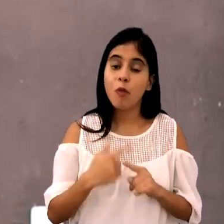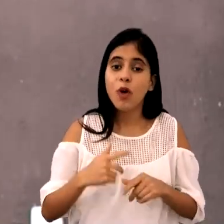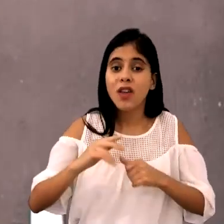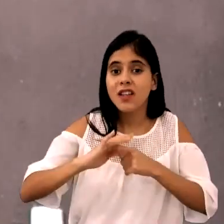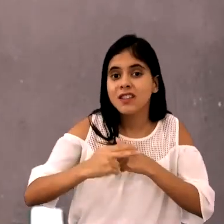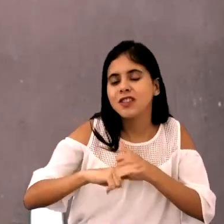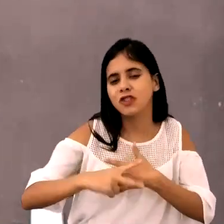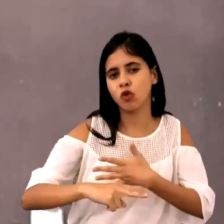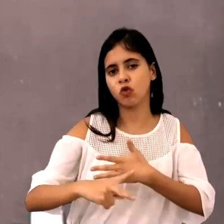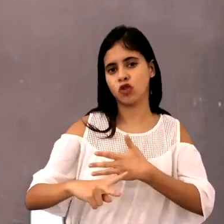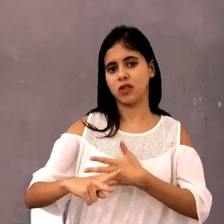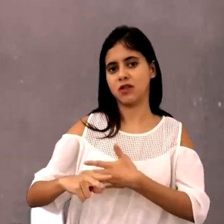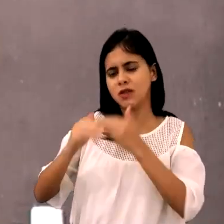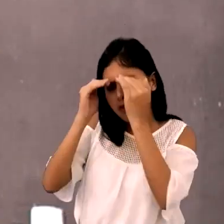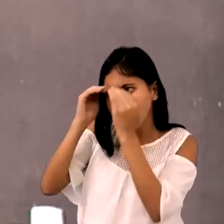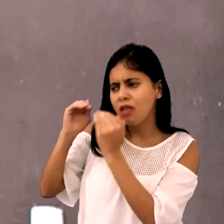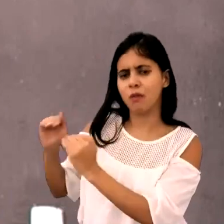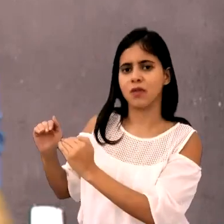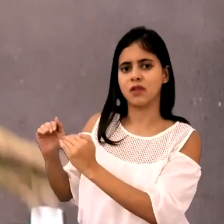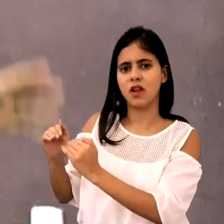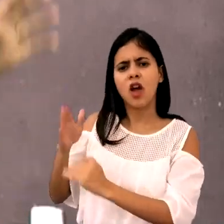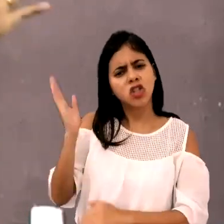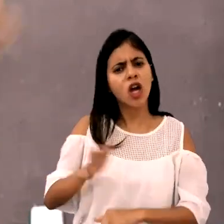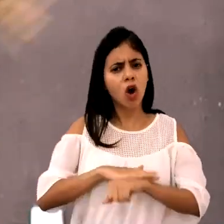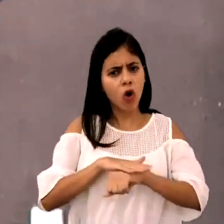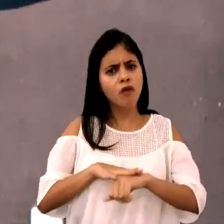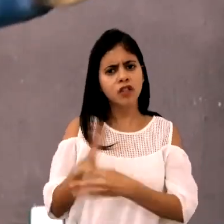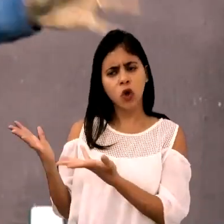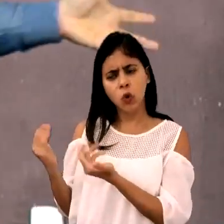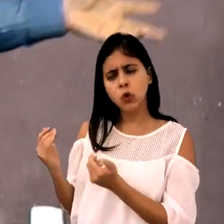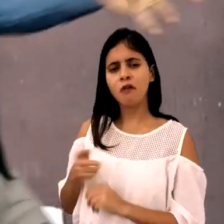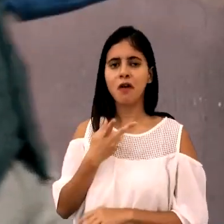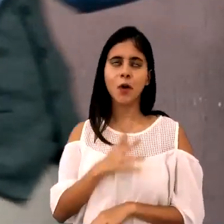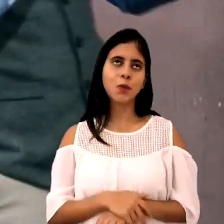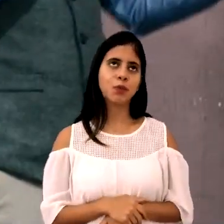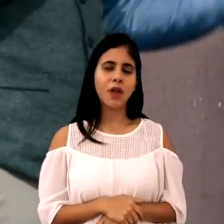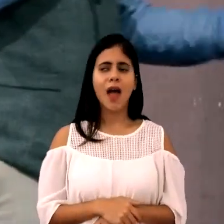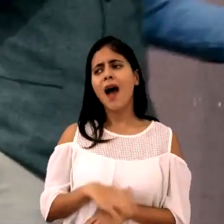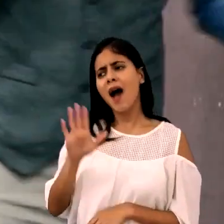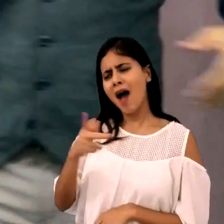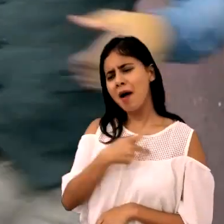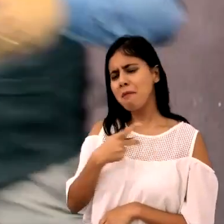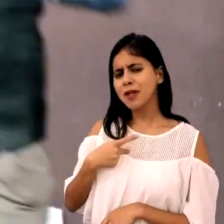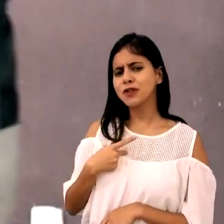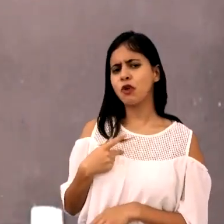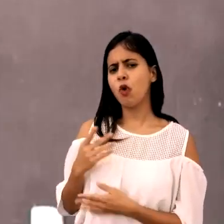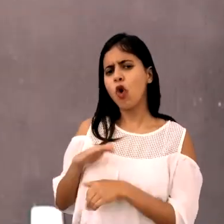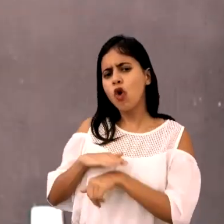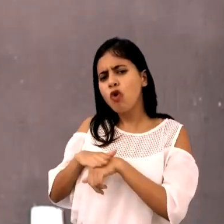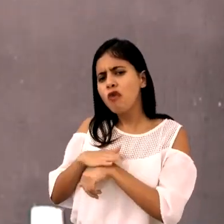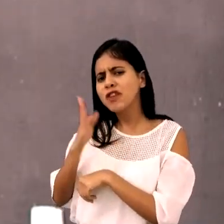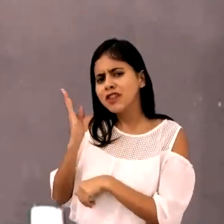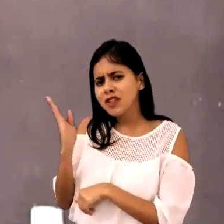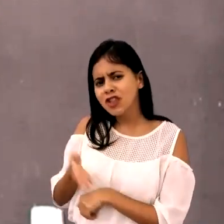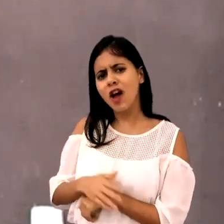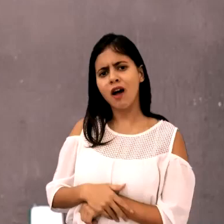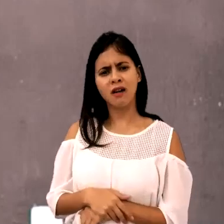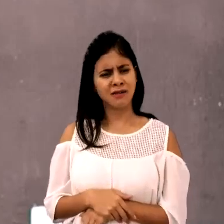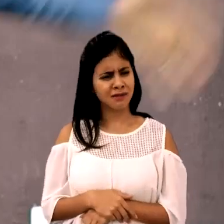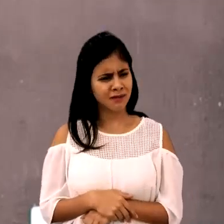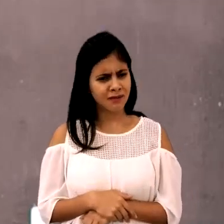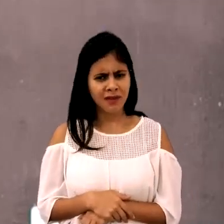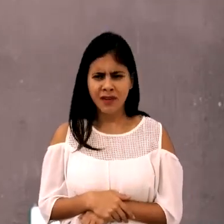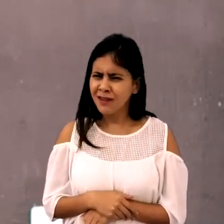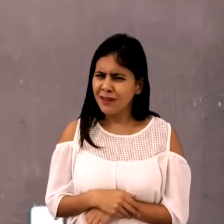Vai vir dor, vai vir sofrimento. Eu já conversei com um jovem que disse, não, pastor, mas eu orei a Deus e Ele me confirmou. Que confirmou o quê? Se a Bíblia